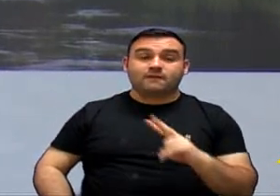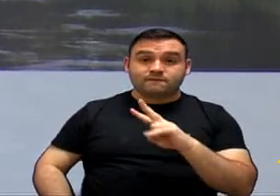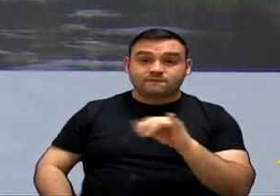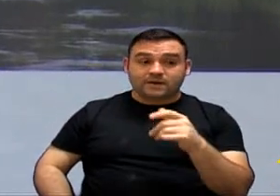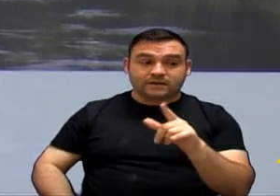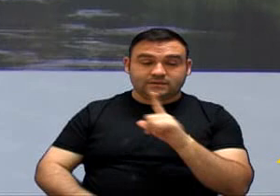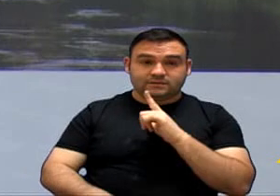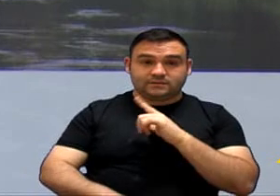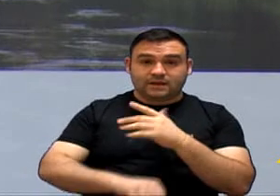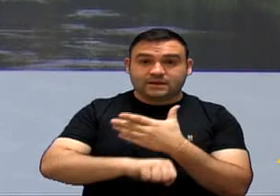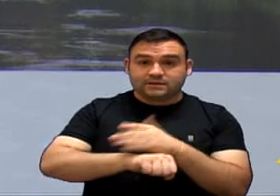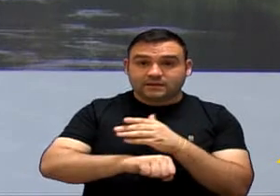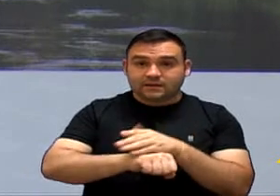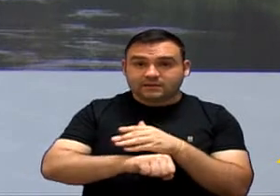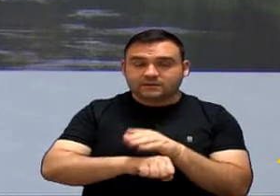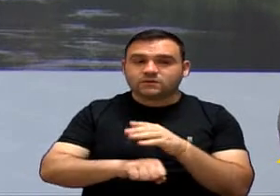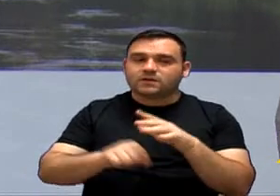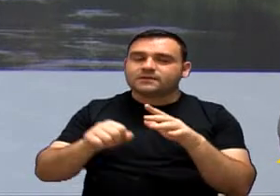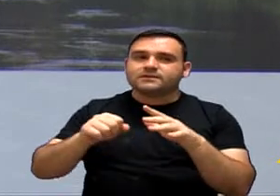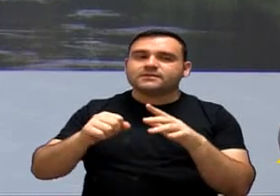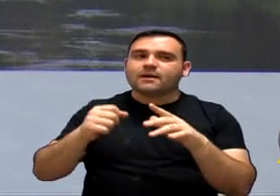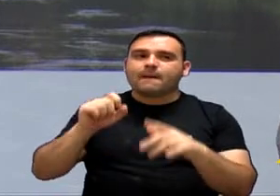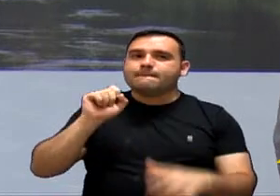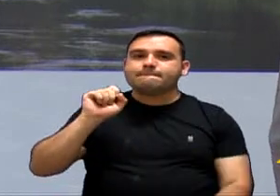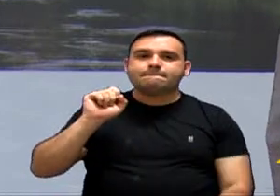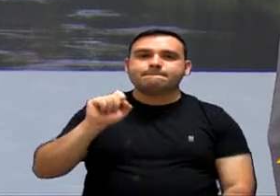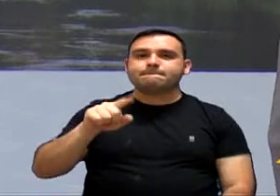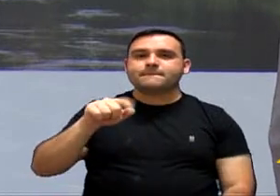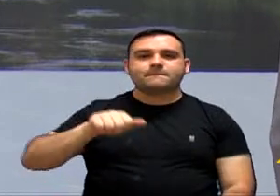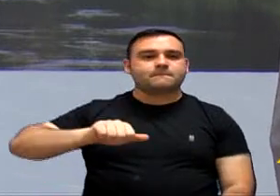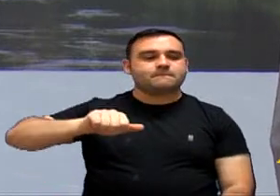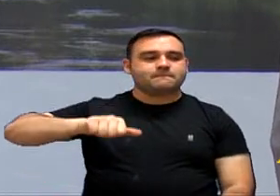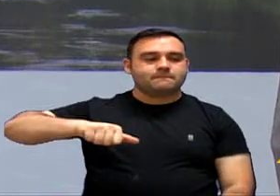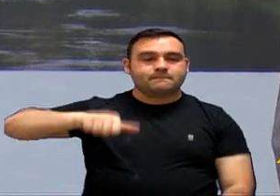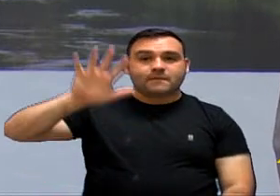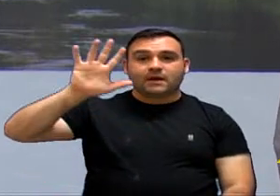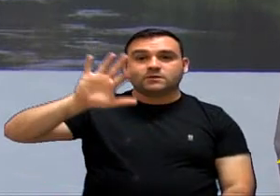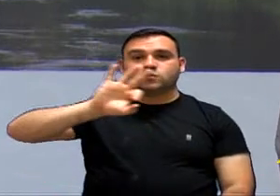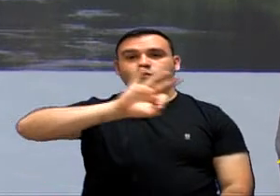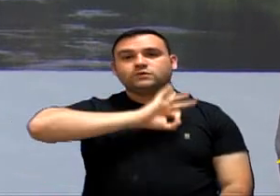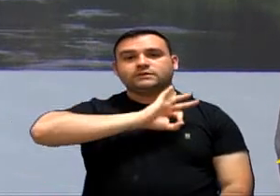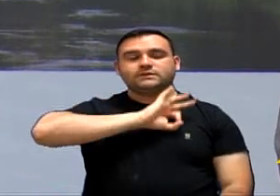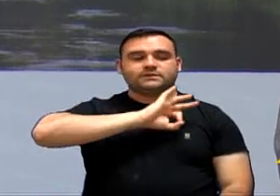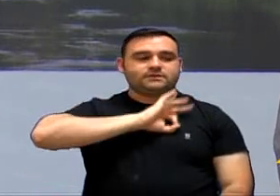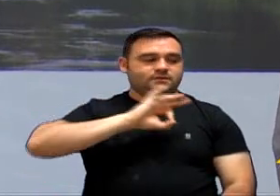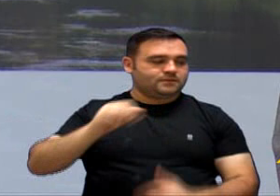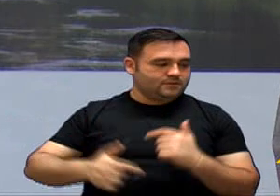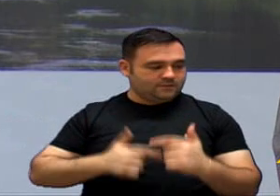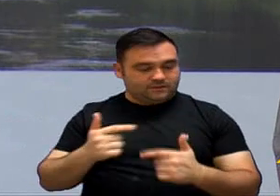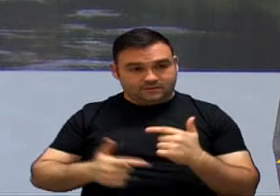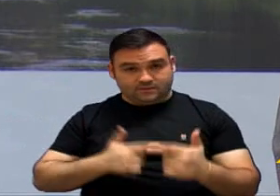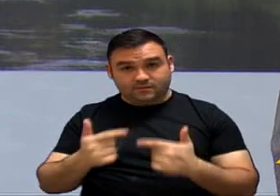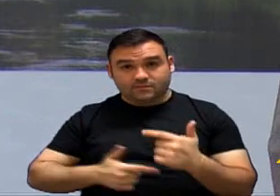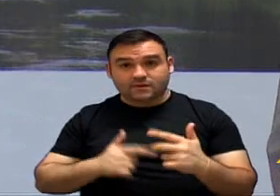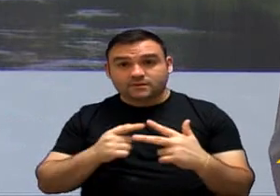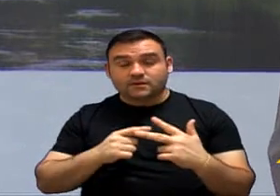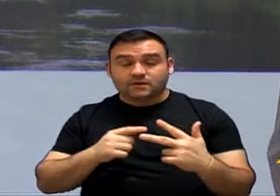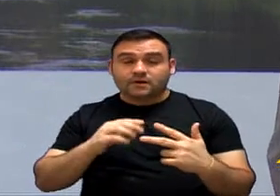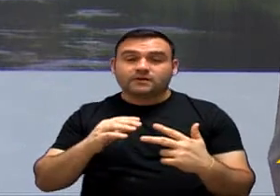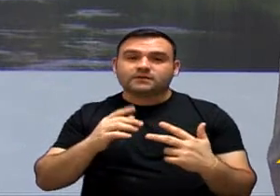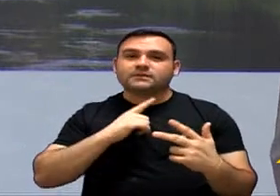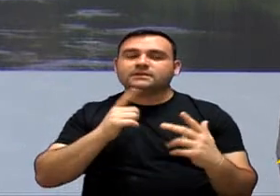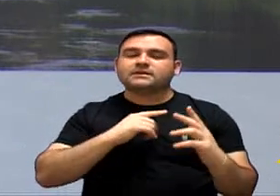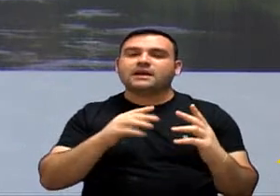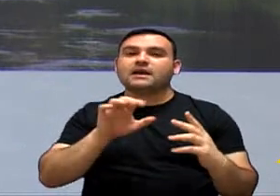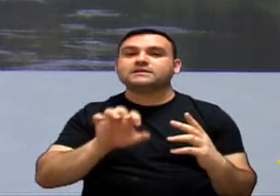feito o treinamento dos mais de mil policiais que trabalham tanto na operação